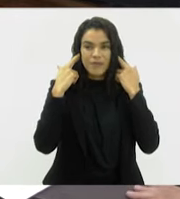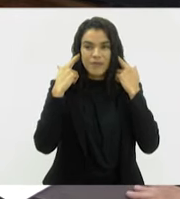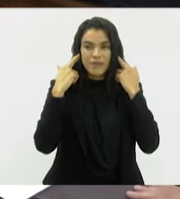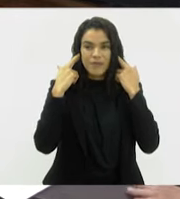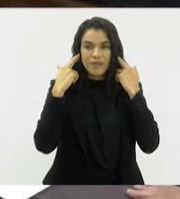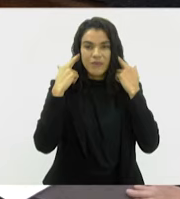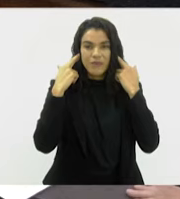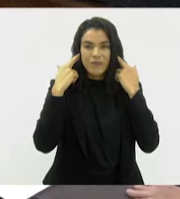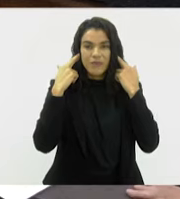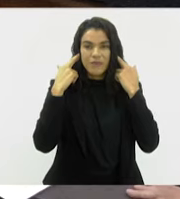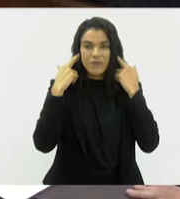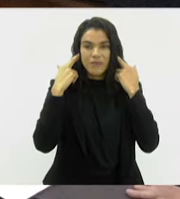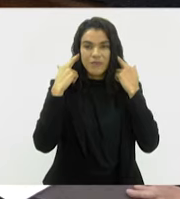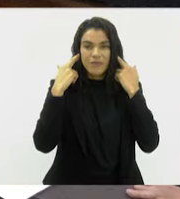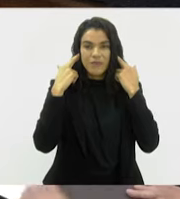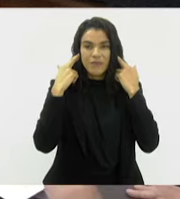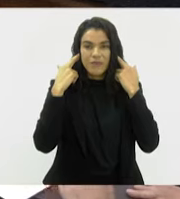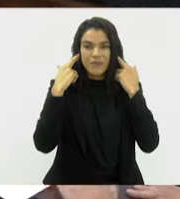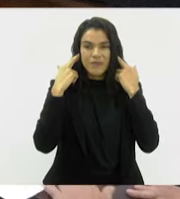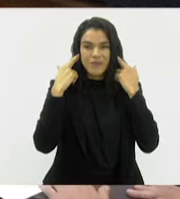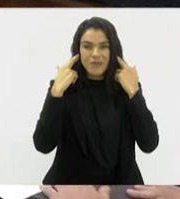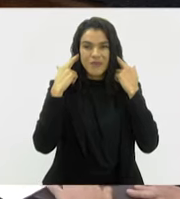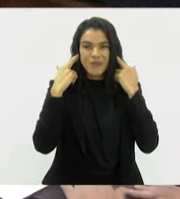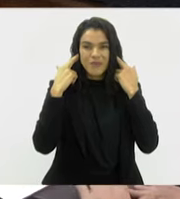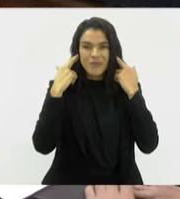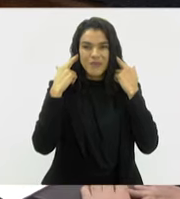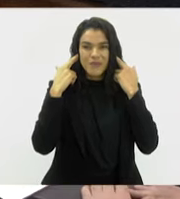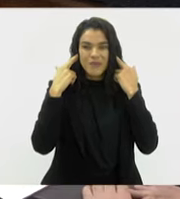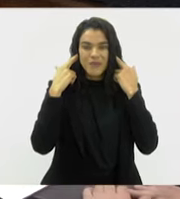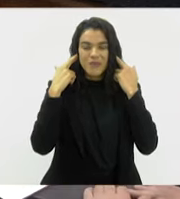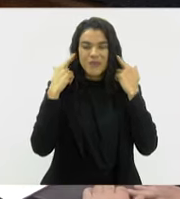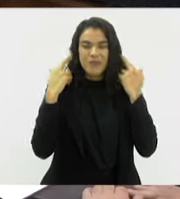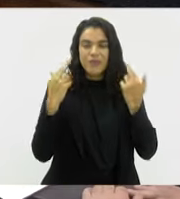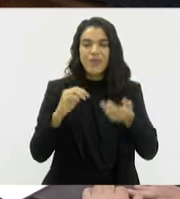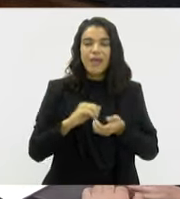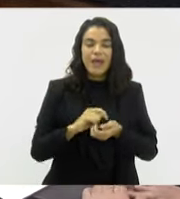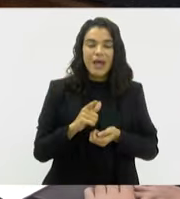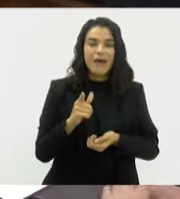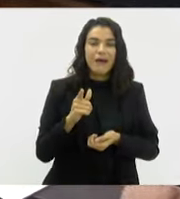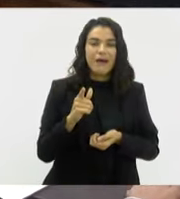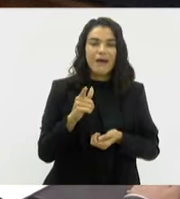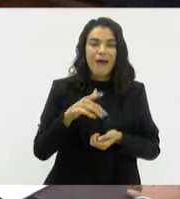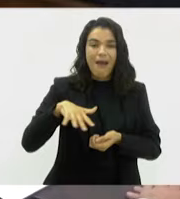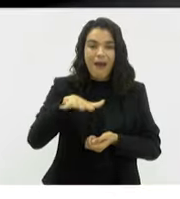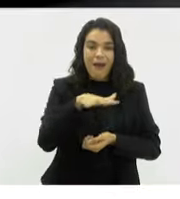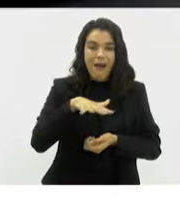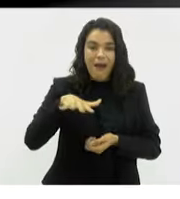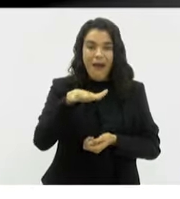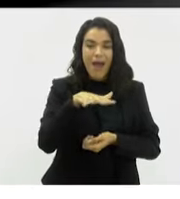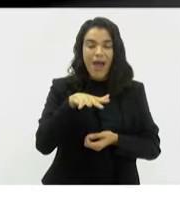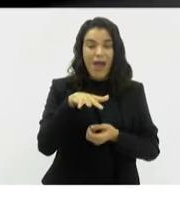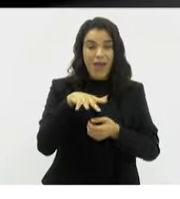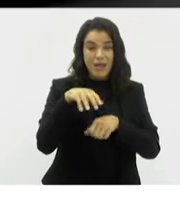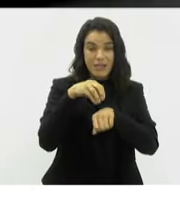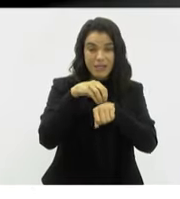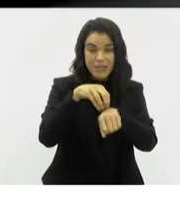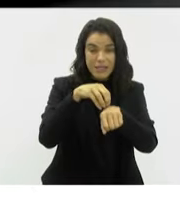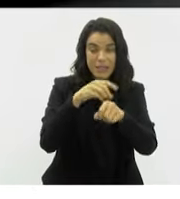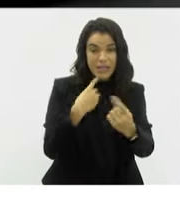nacional. Nós estamos aqui metidos num imbróglio na área de trânsito e